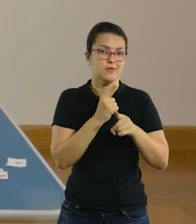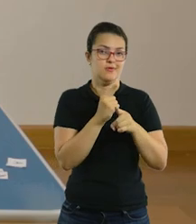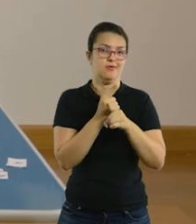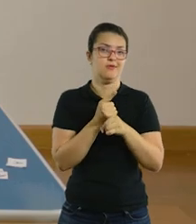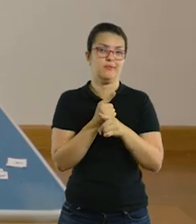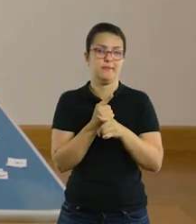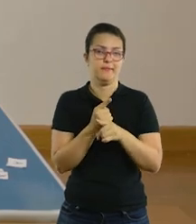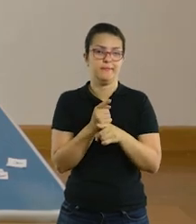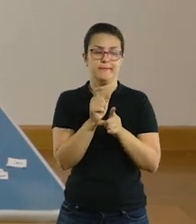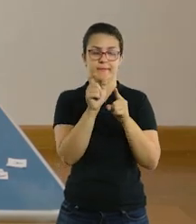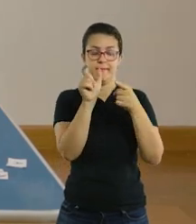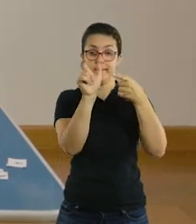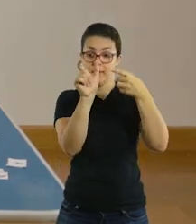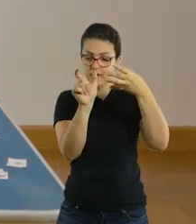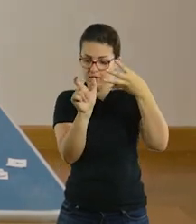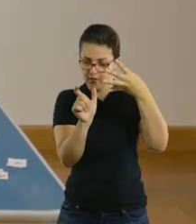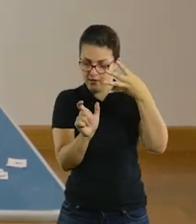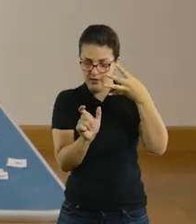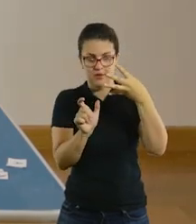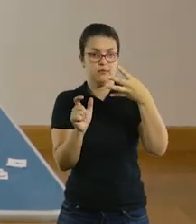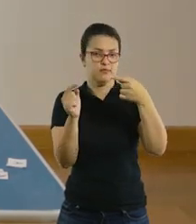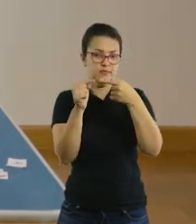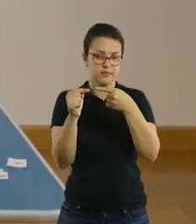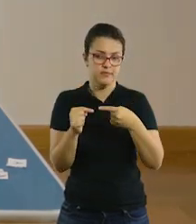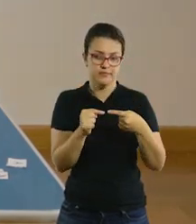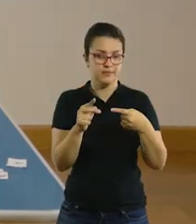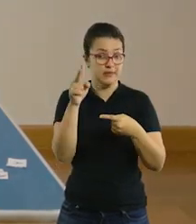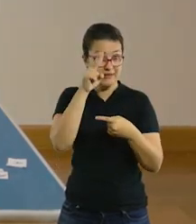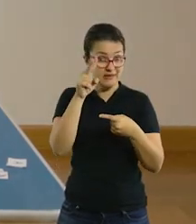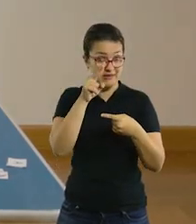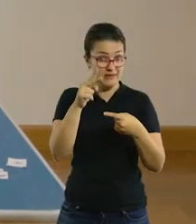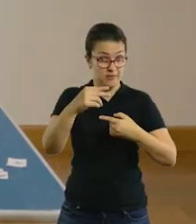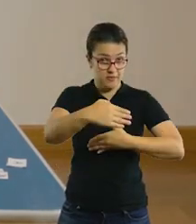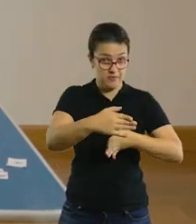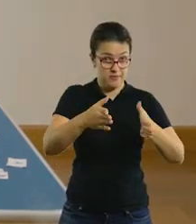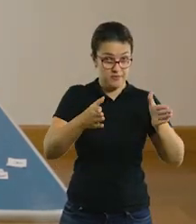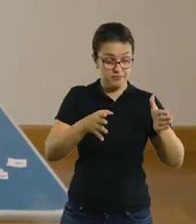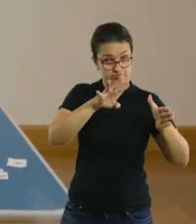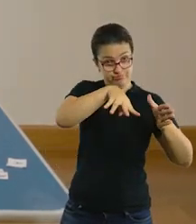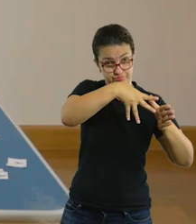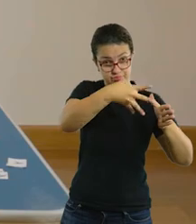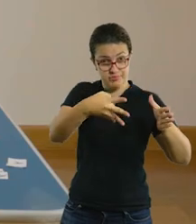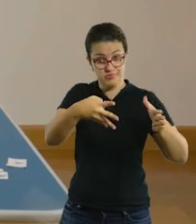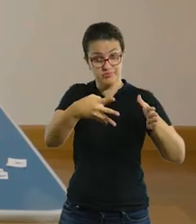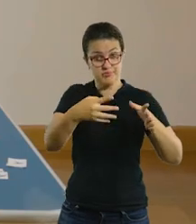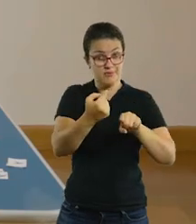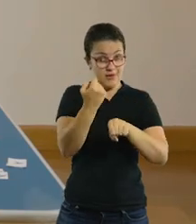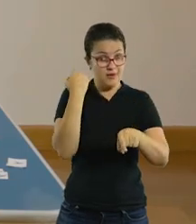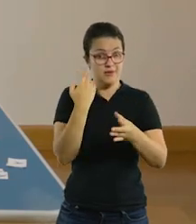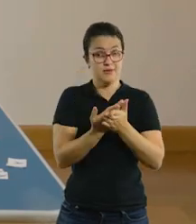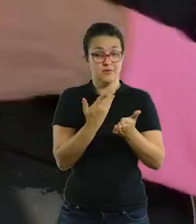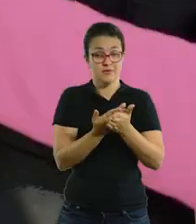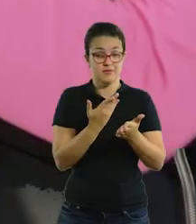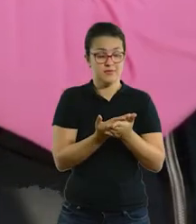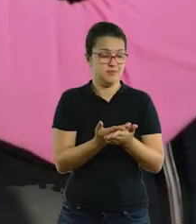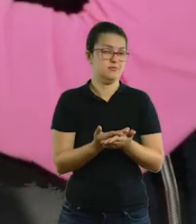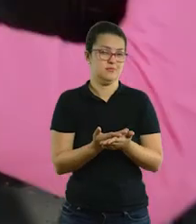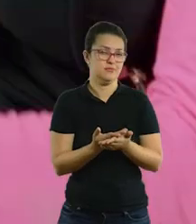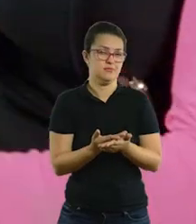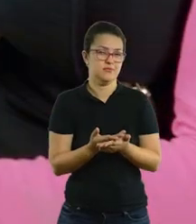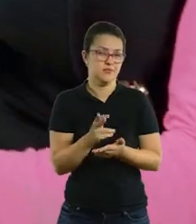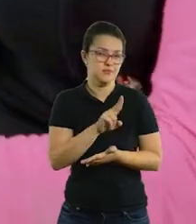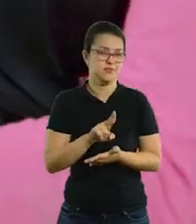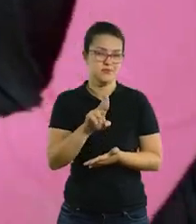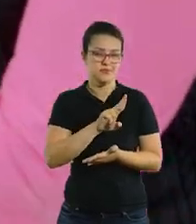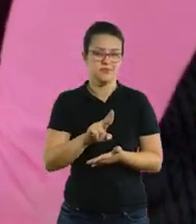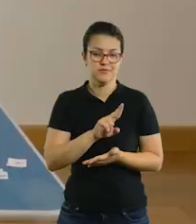essas palavras com as letrinhas móveis que a gente já fez, né? Lembra que a gente fez esse suporte nos vídeos anteriores? A gente